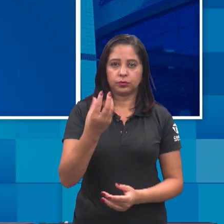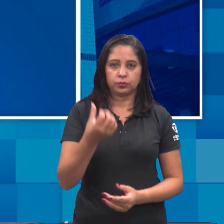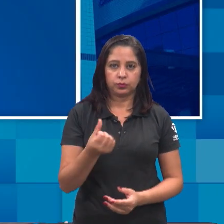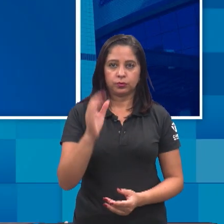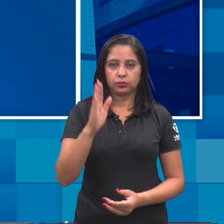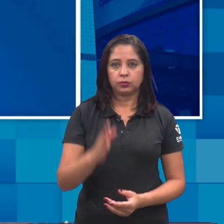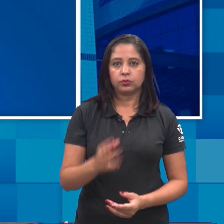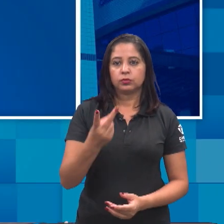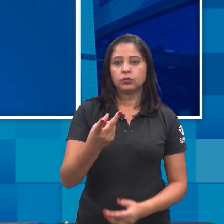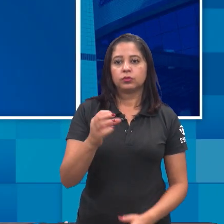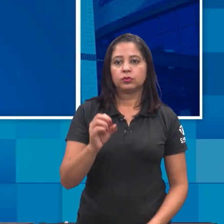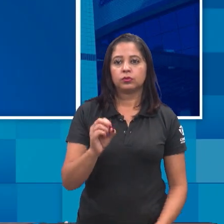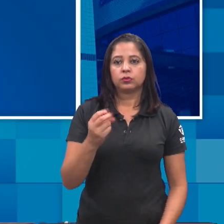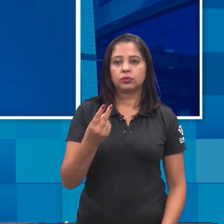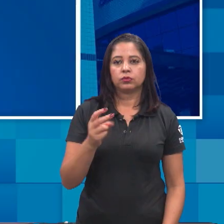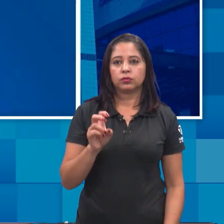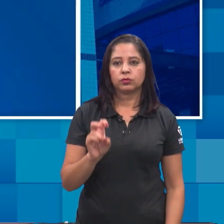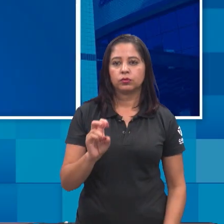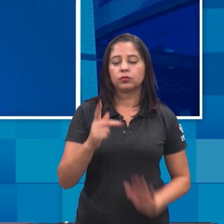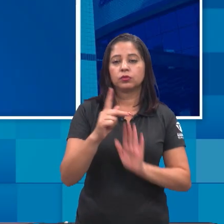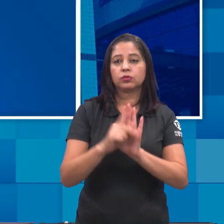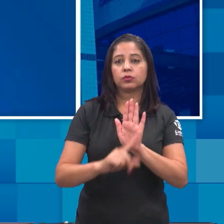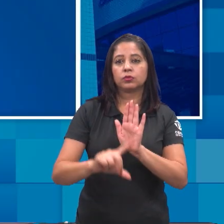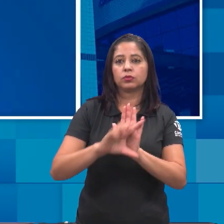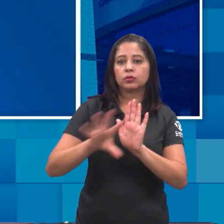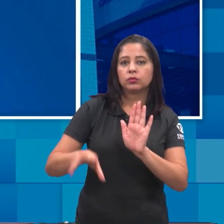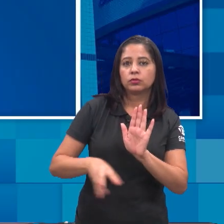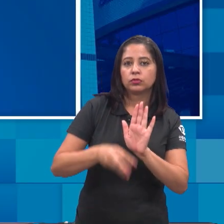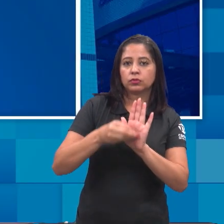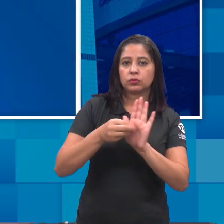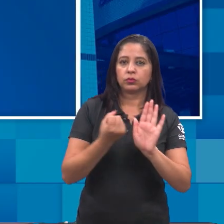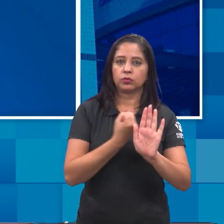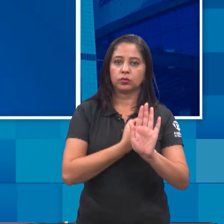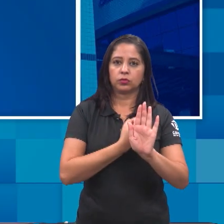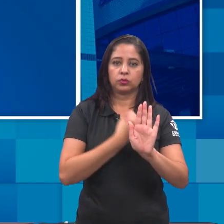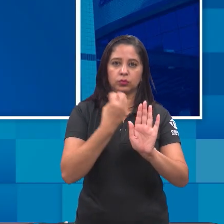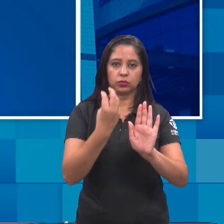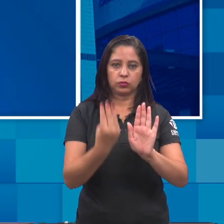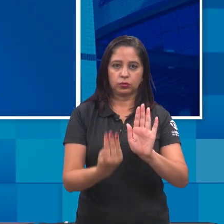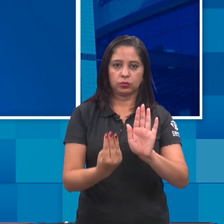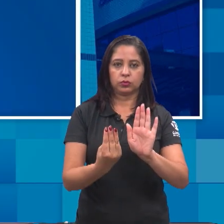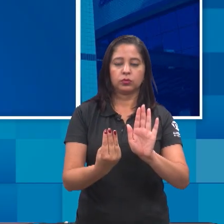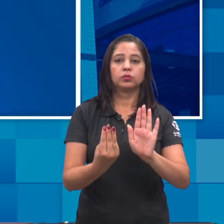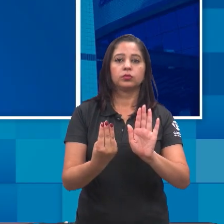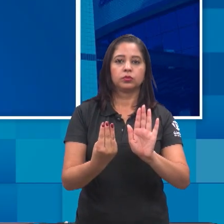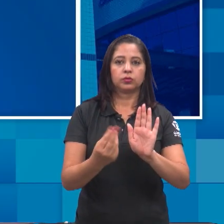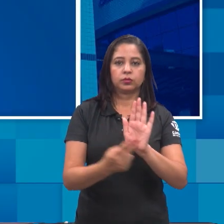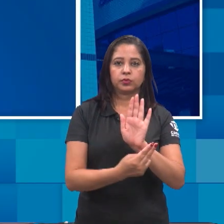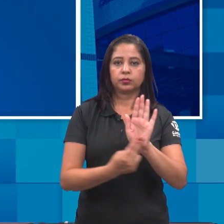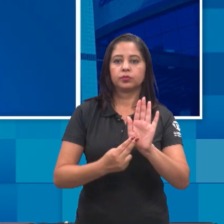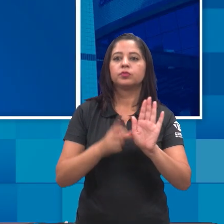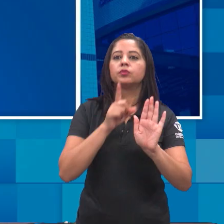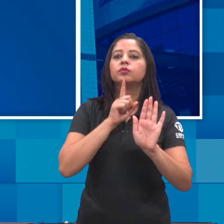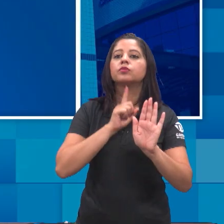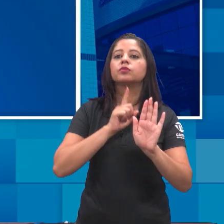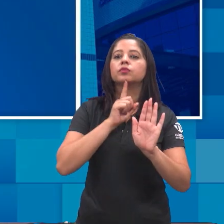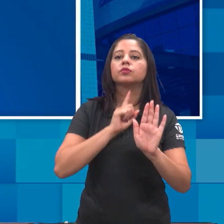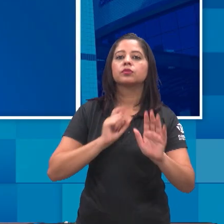5136/2025, projeto de lei complementar número 3/2025, autoria vereador Sérgio